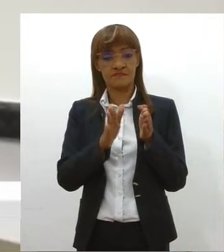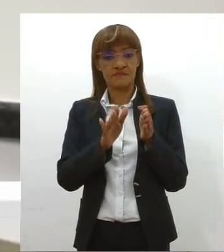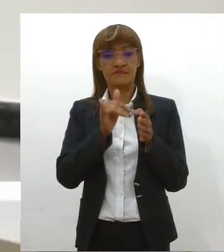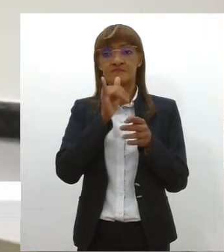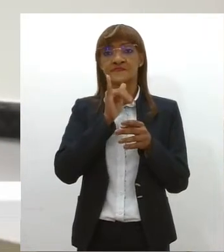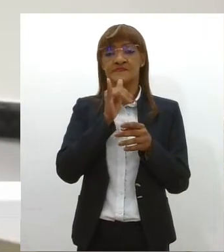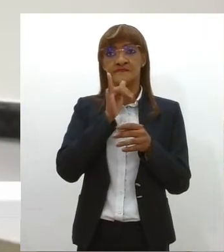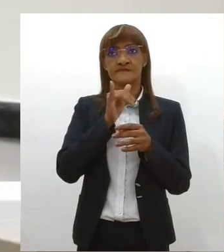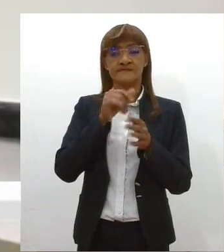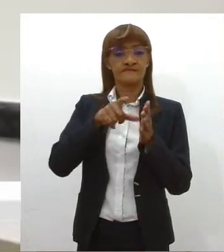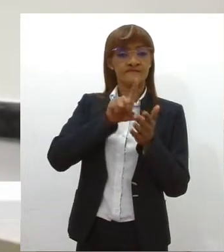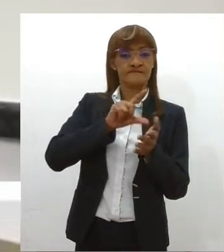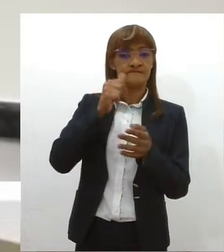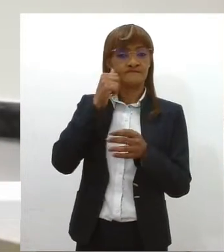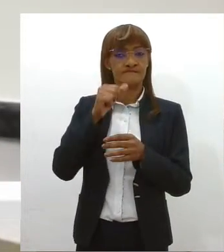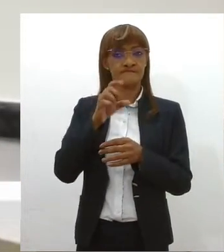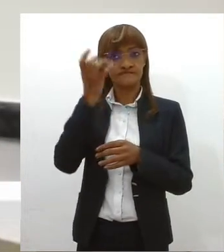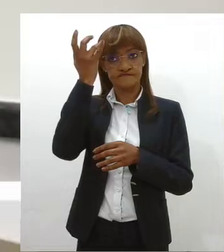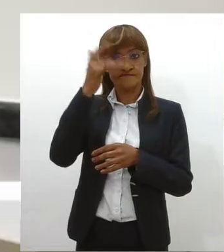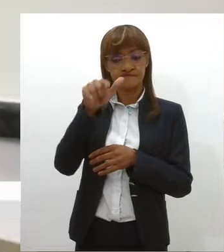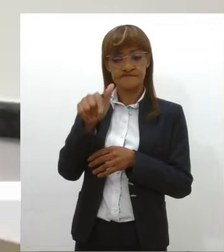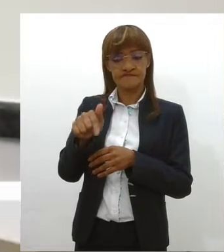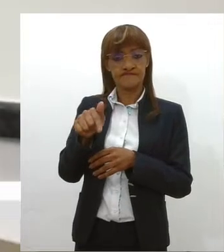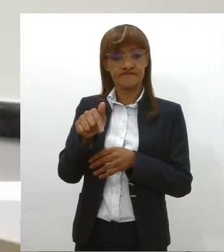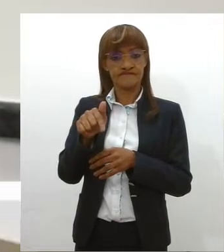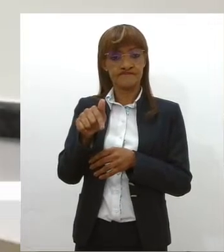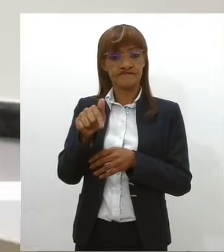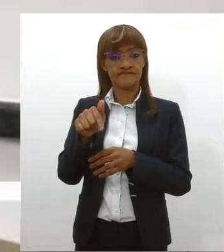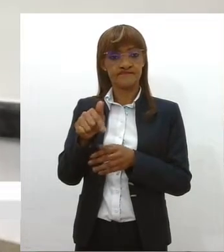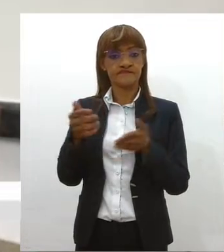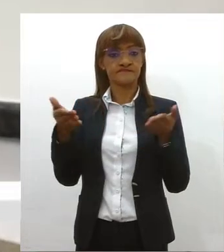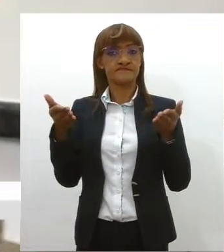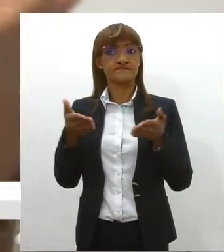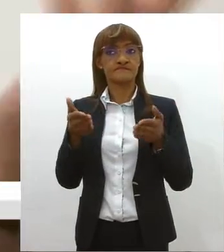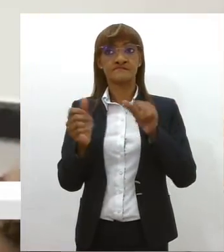ela sangrava 7 dias, ela ficava sangrando tipo